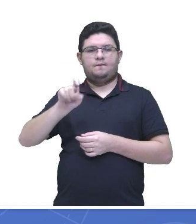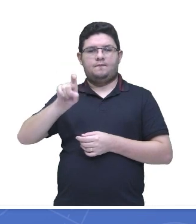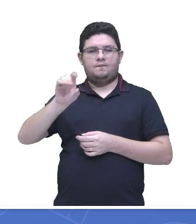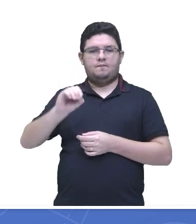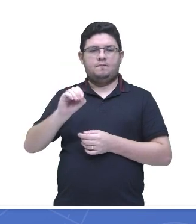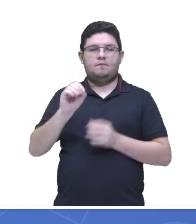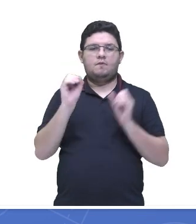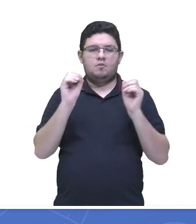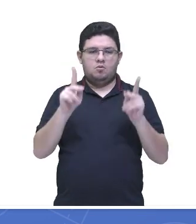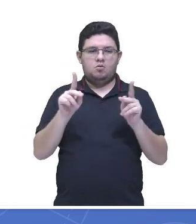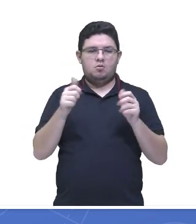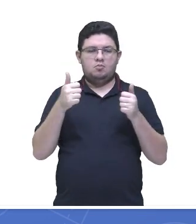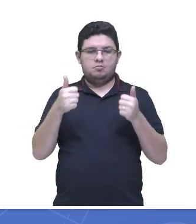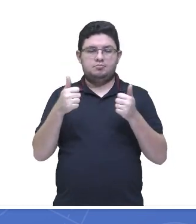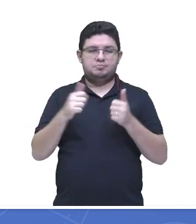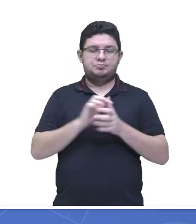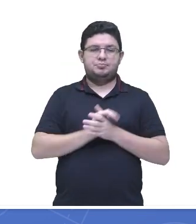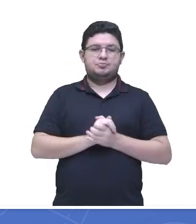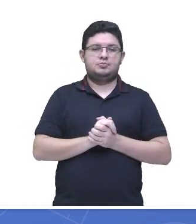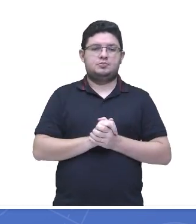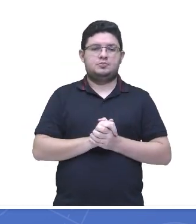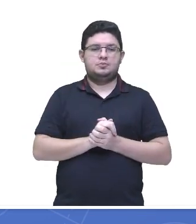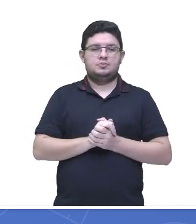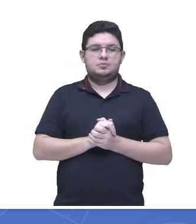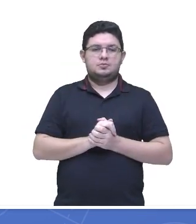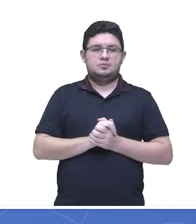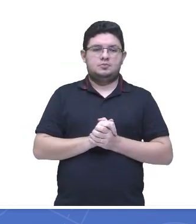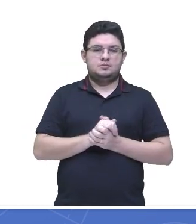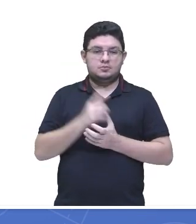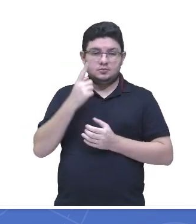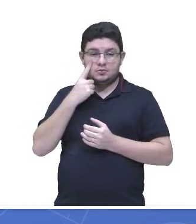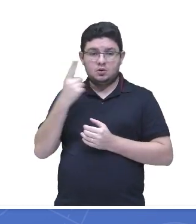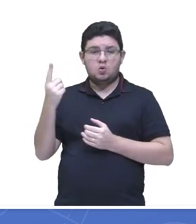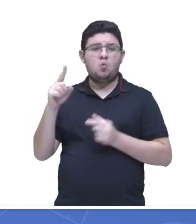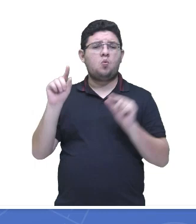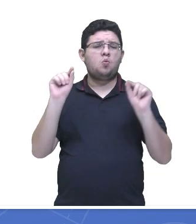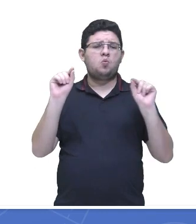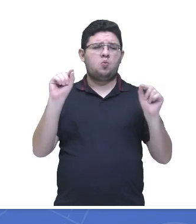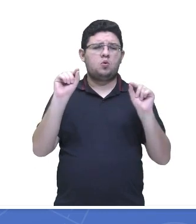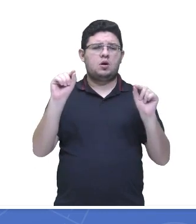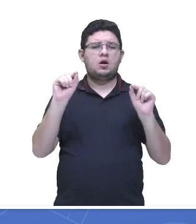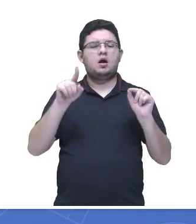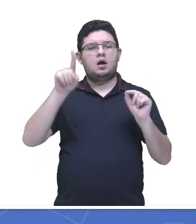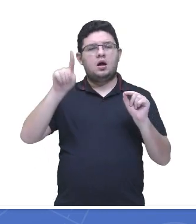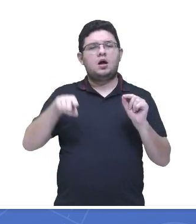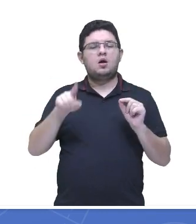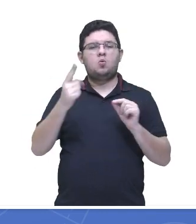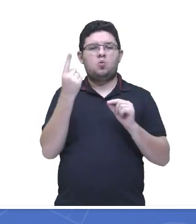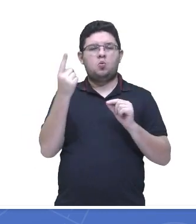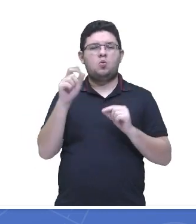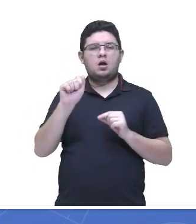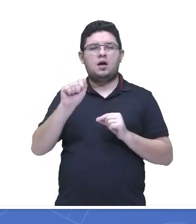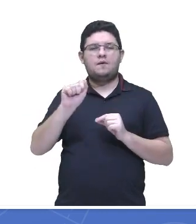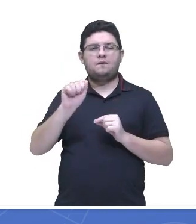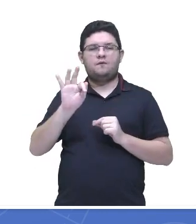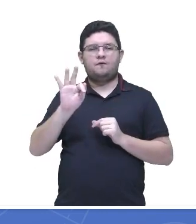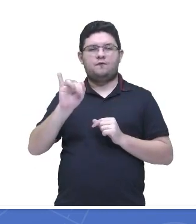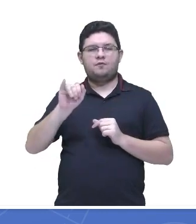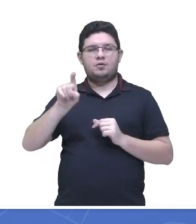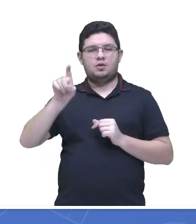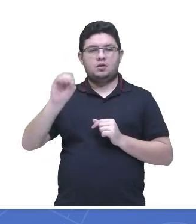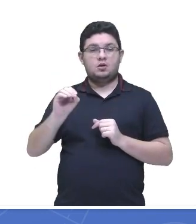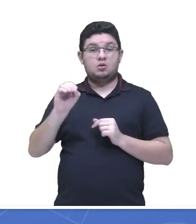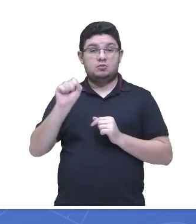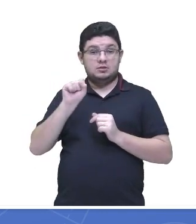Ok, what is a prefix? É um elemento, um afixo, que se colocado